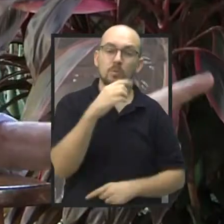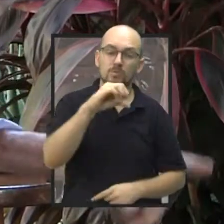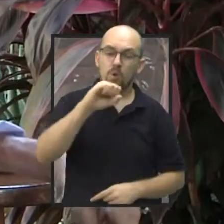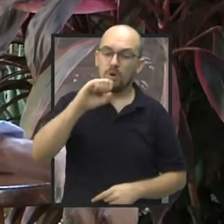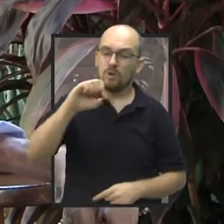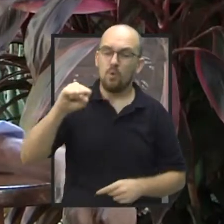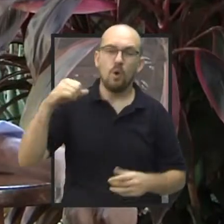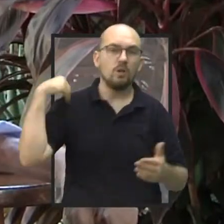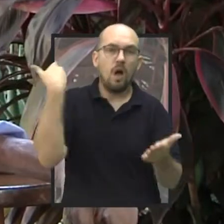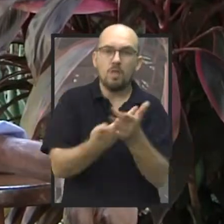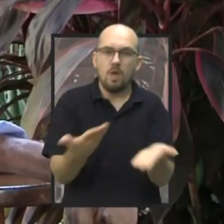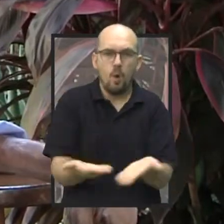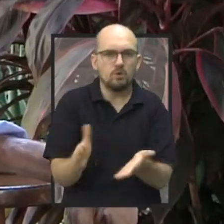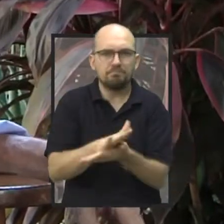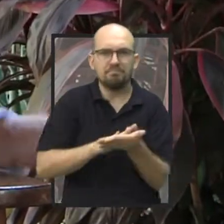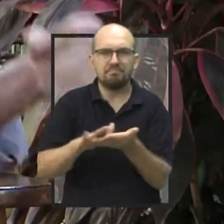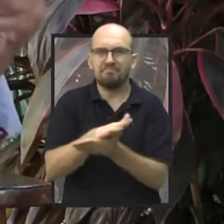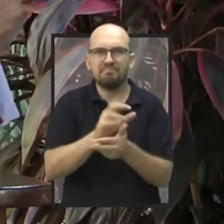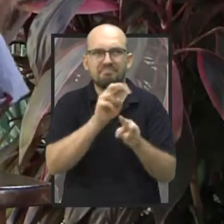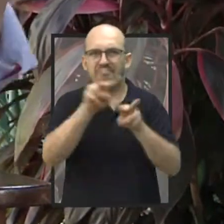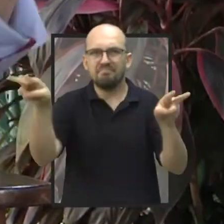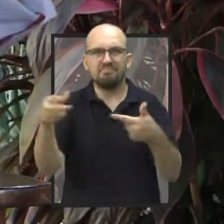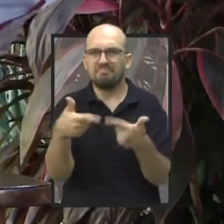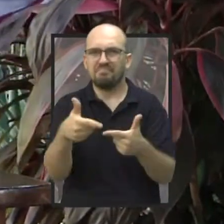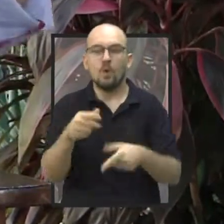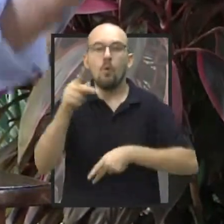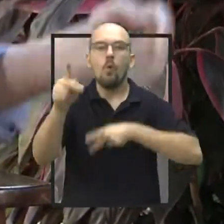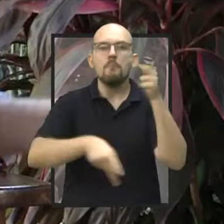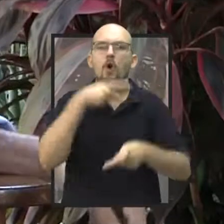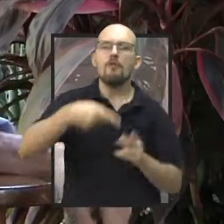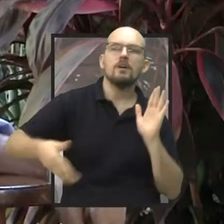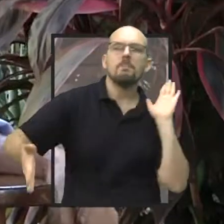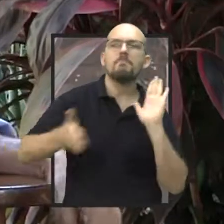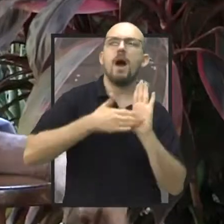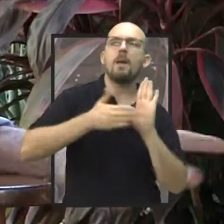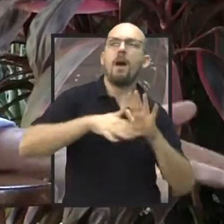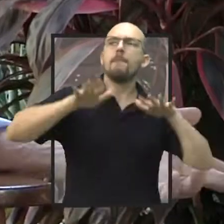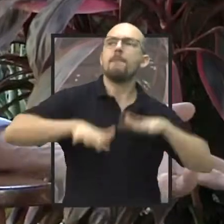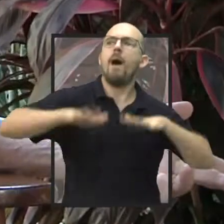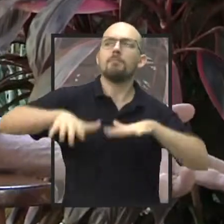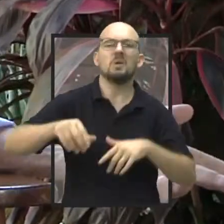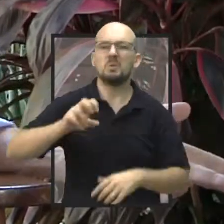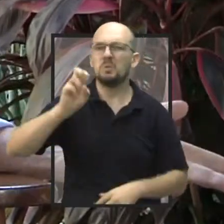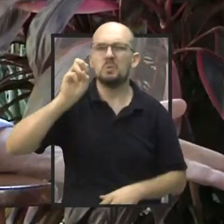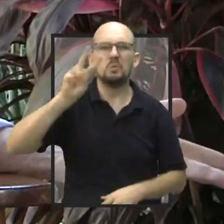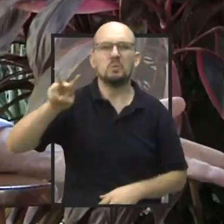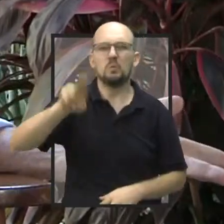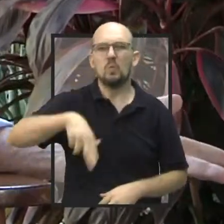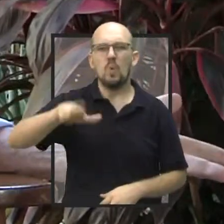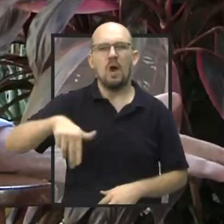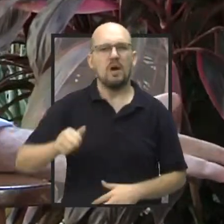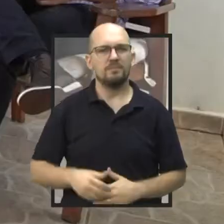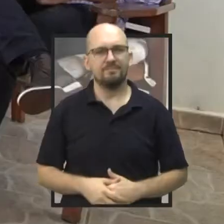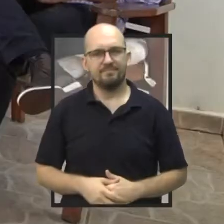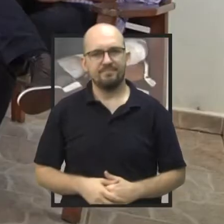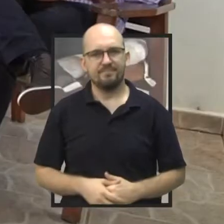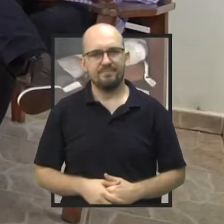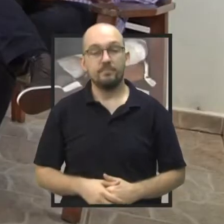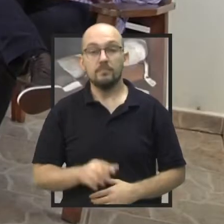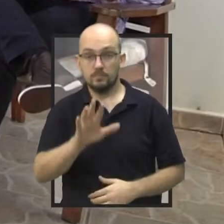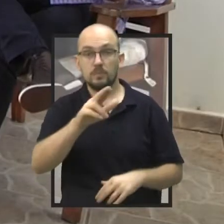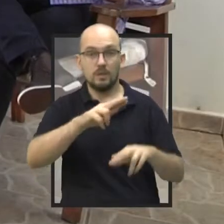vi um plebiscito no Brasil onde o povo reivindique alguma coisa. Eu nunca vi. É por isso